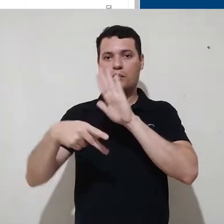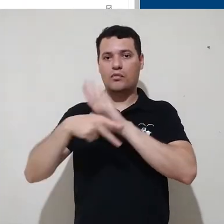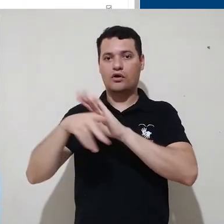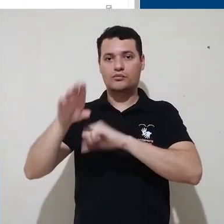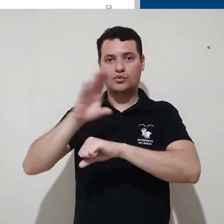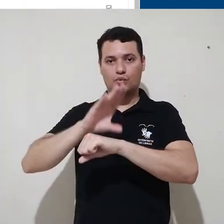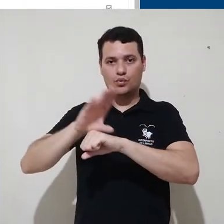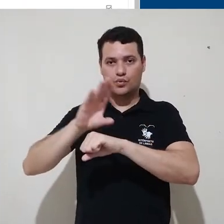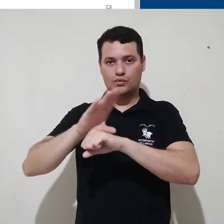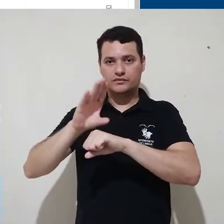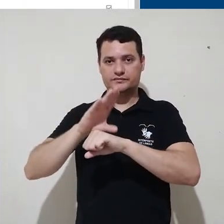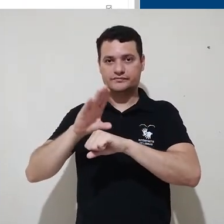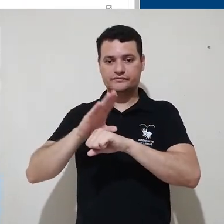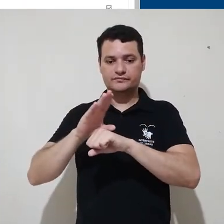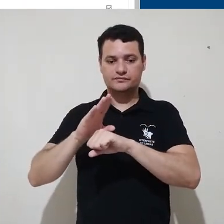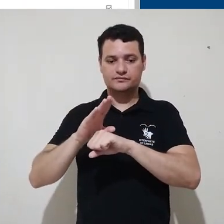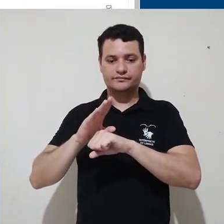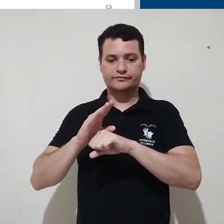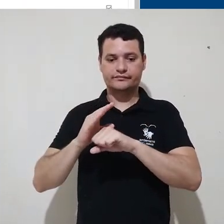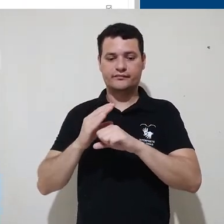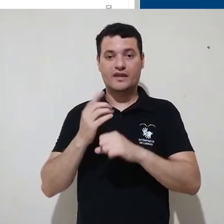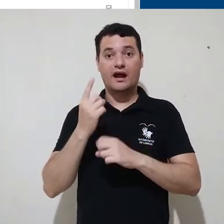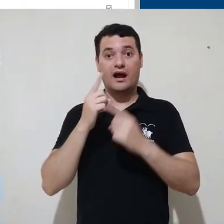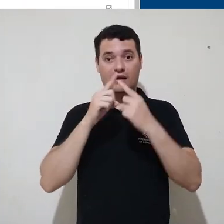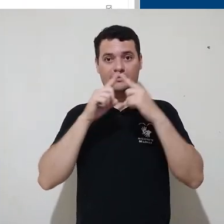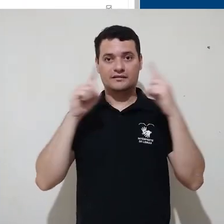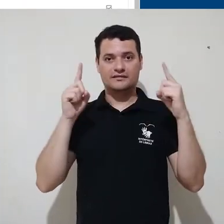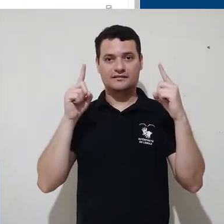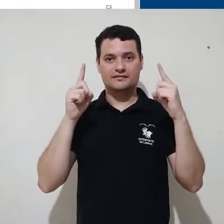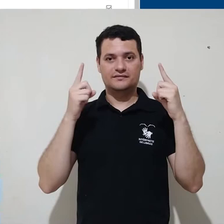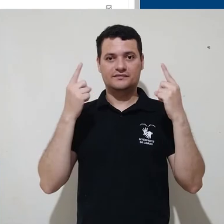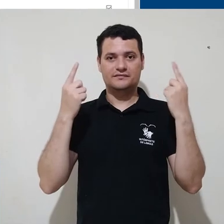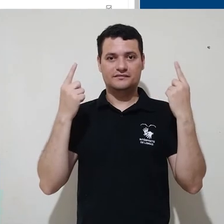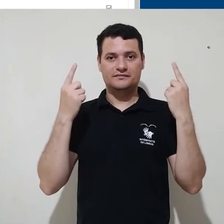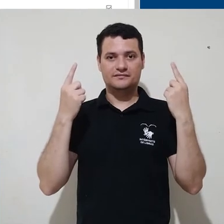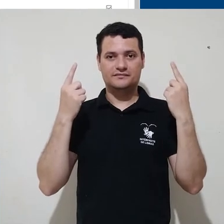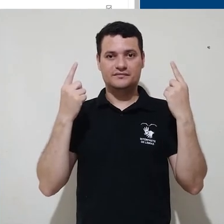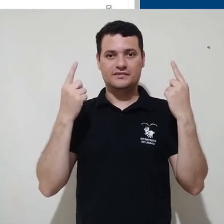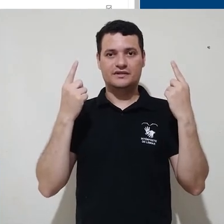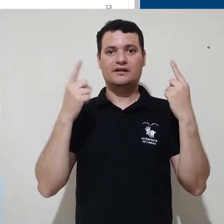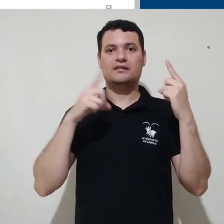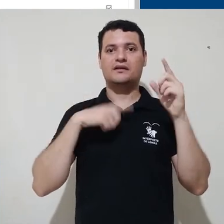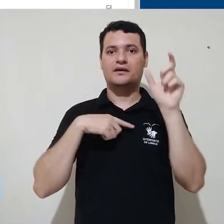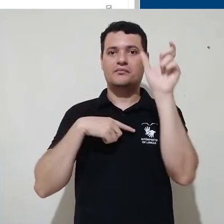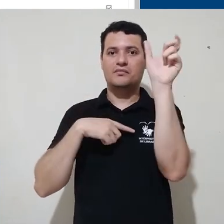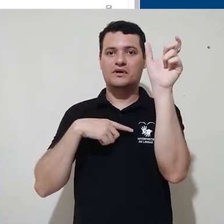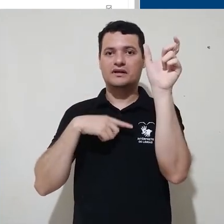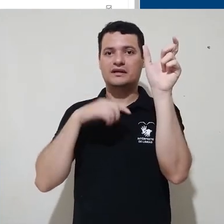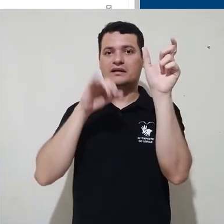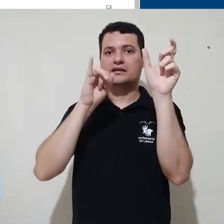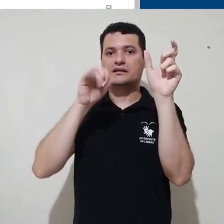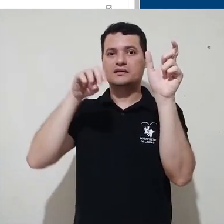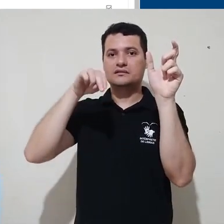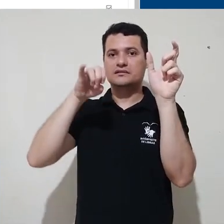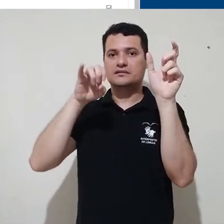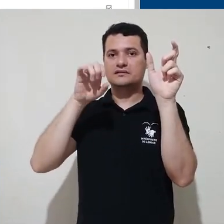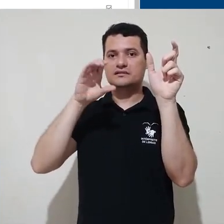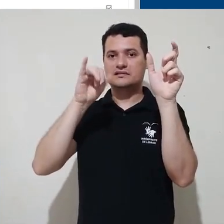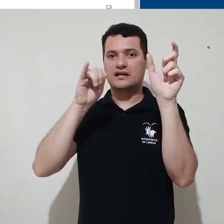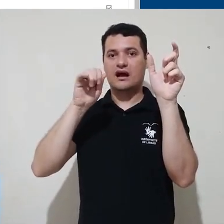do curso propriamente dito. Aqui, vale a pena citar a seção